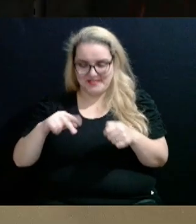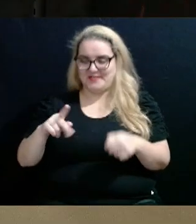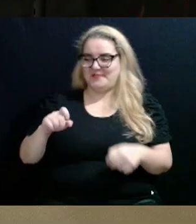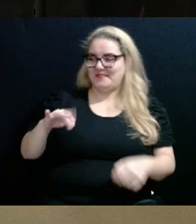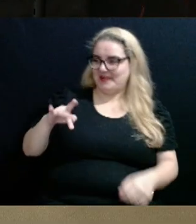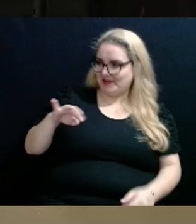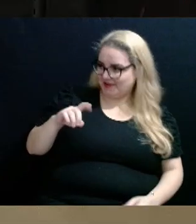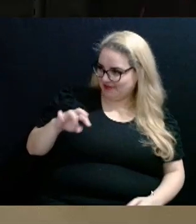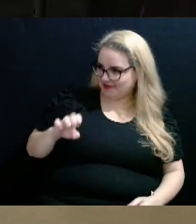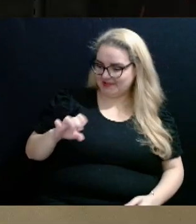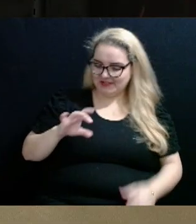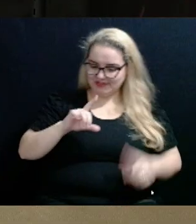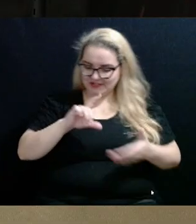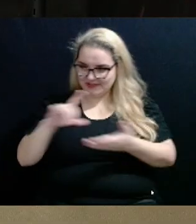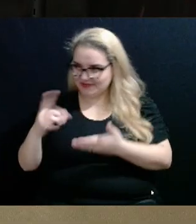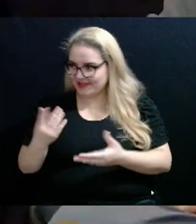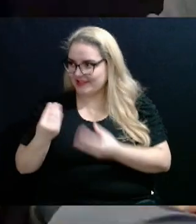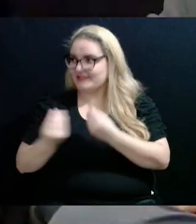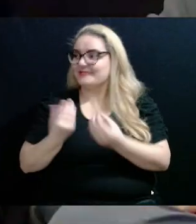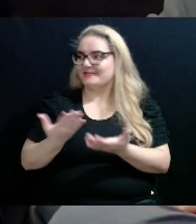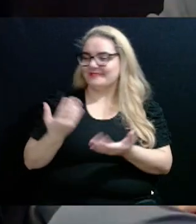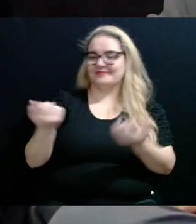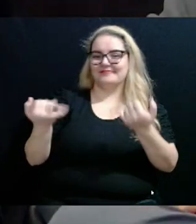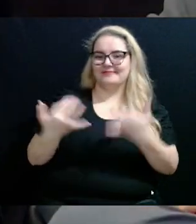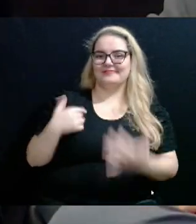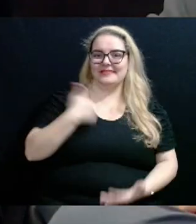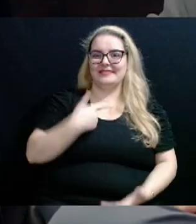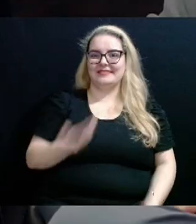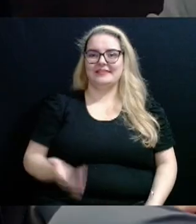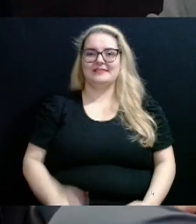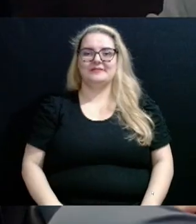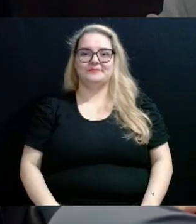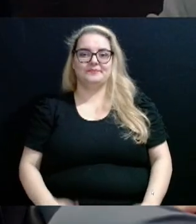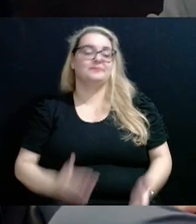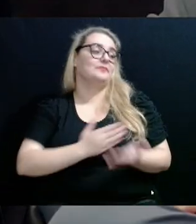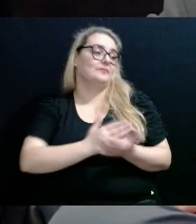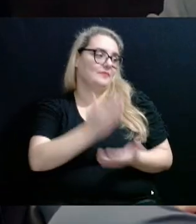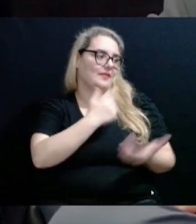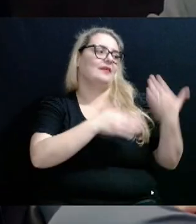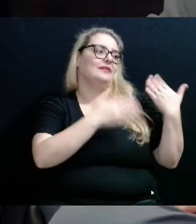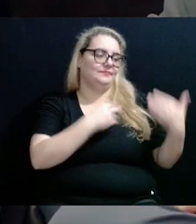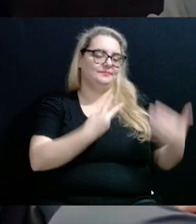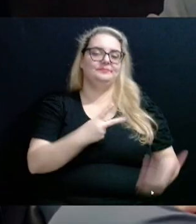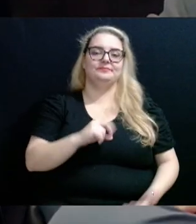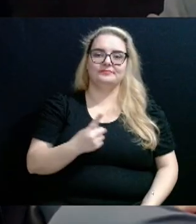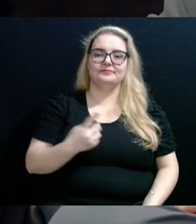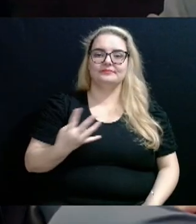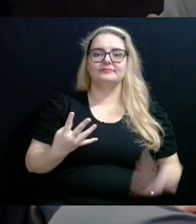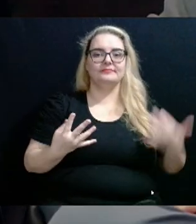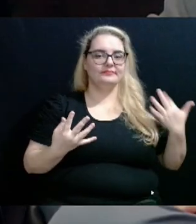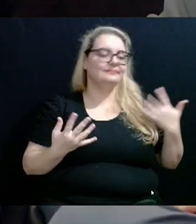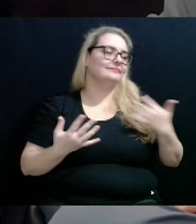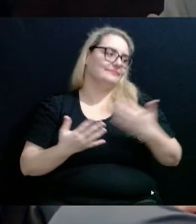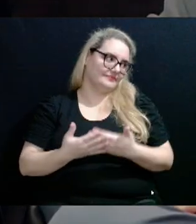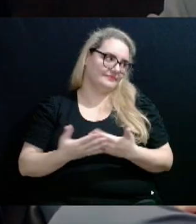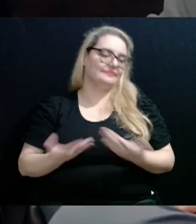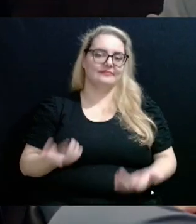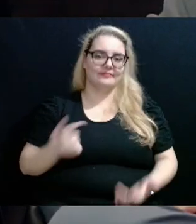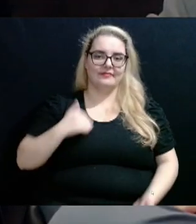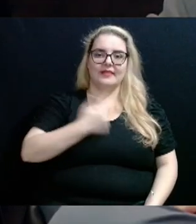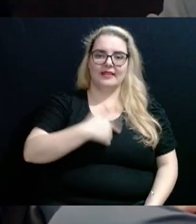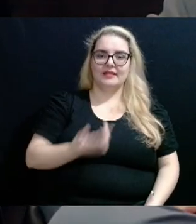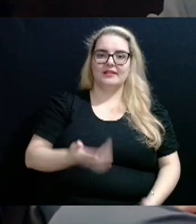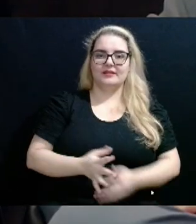tudo. Então, tudo isso começou lá na Copa de 2014, né? A gente morava lá no Parque